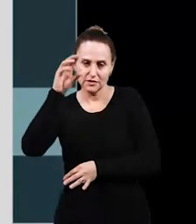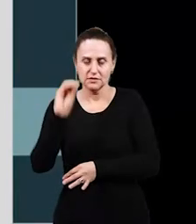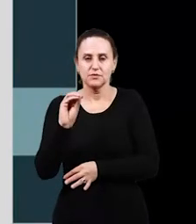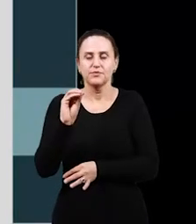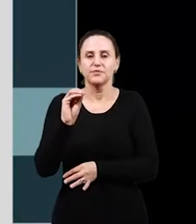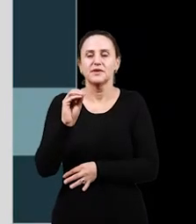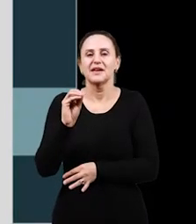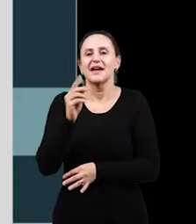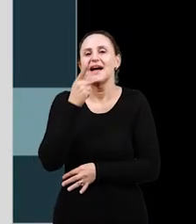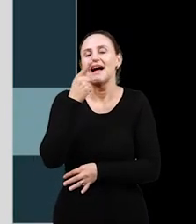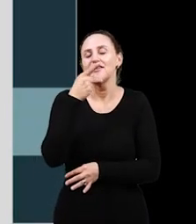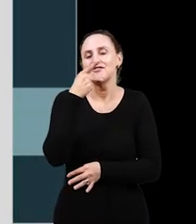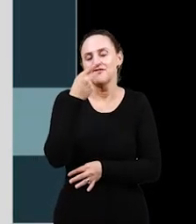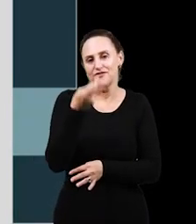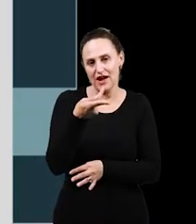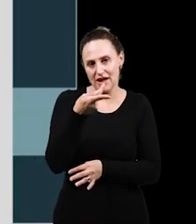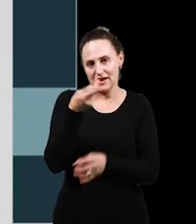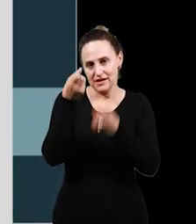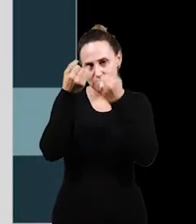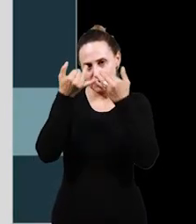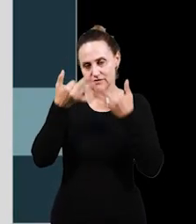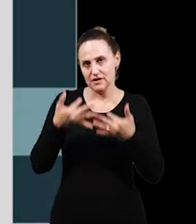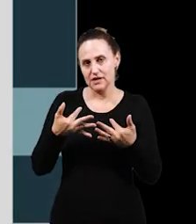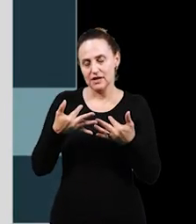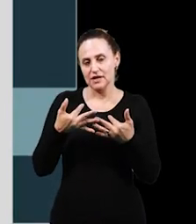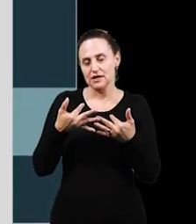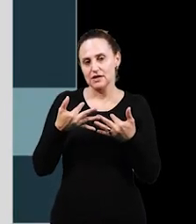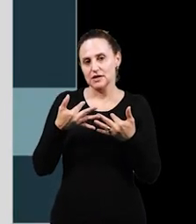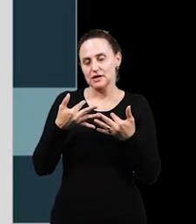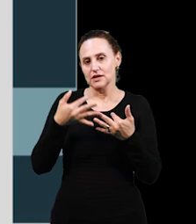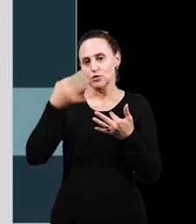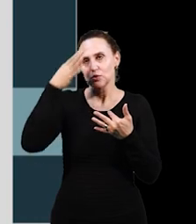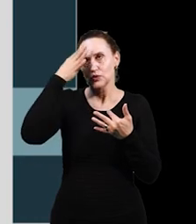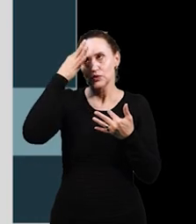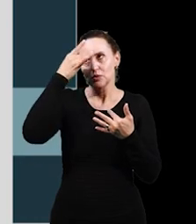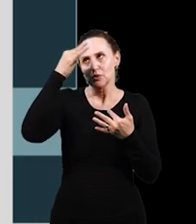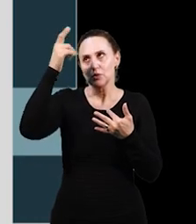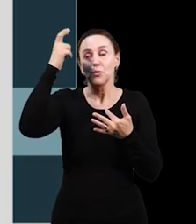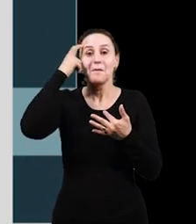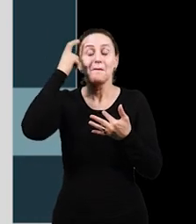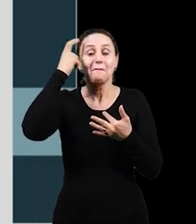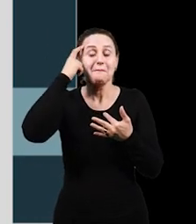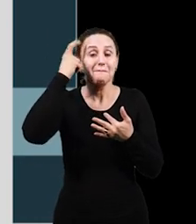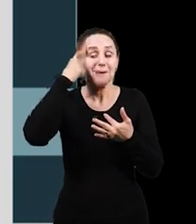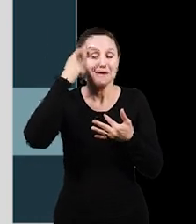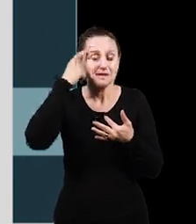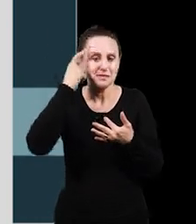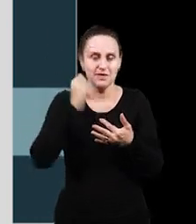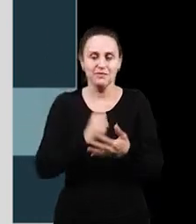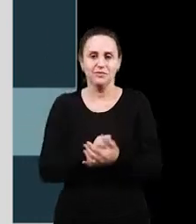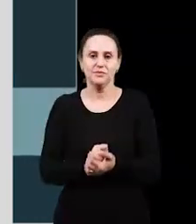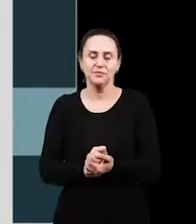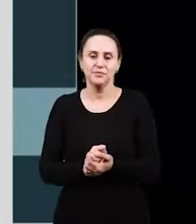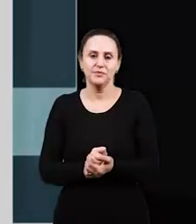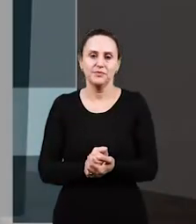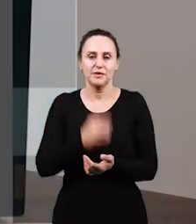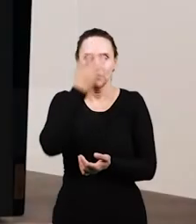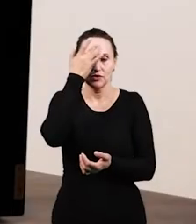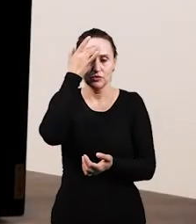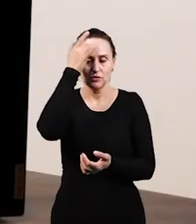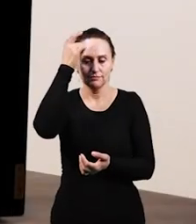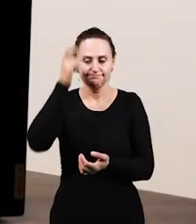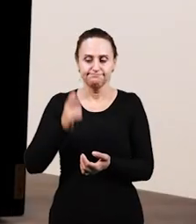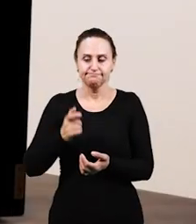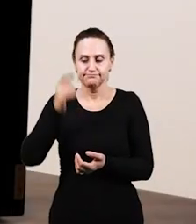como um efeito do Comum efeito dos Pensamentos as intenções as crianças sentimentos do sujeito falante bom